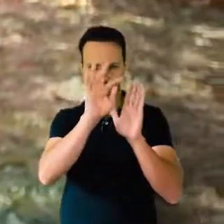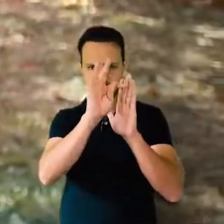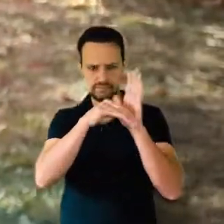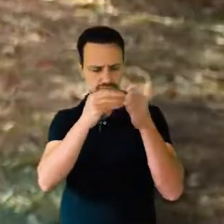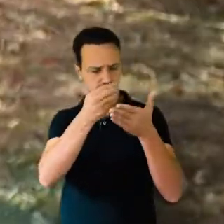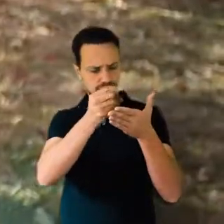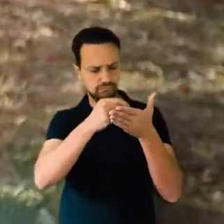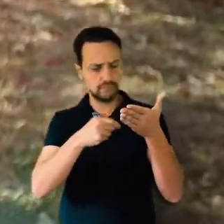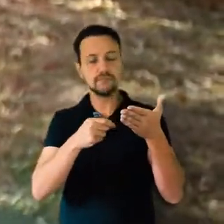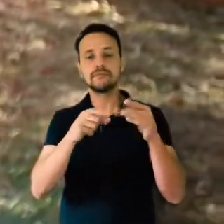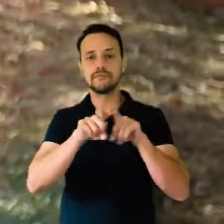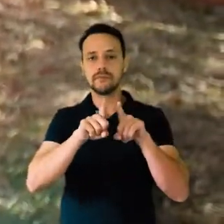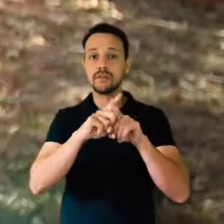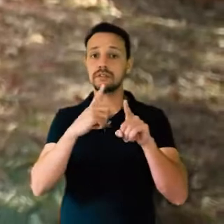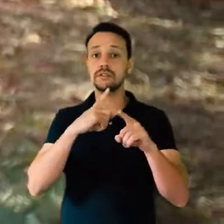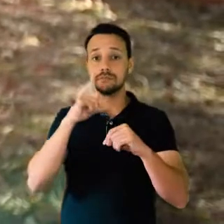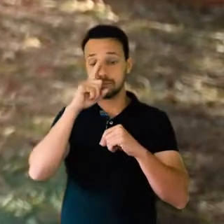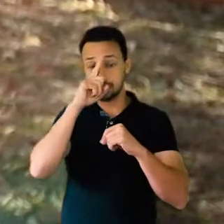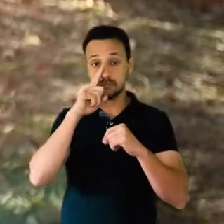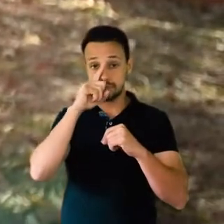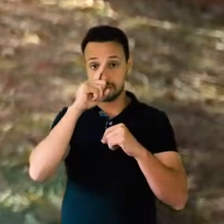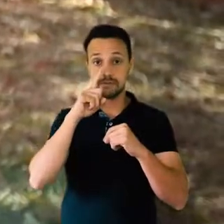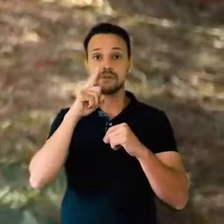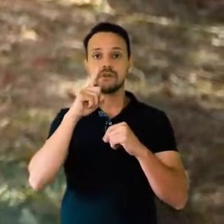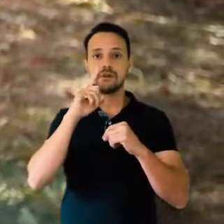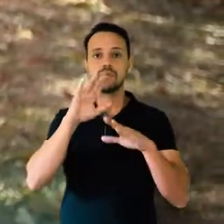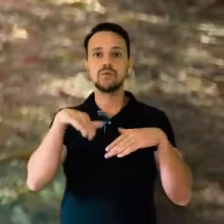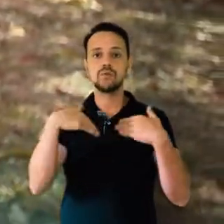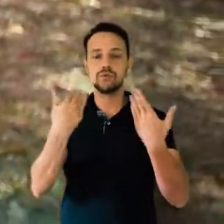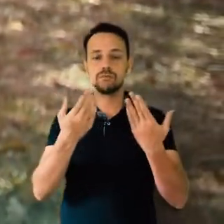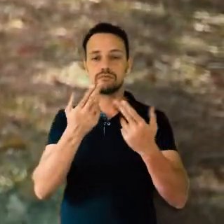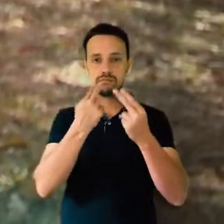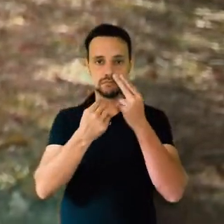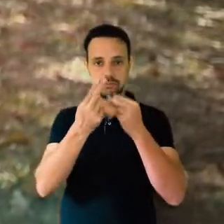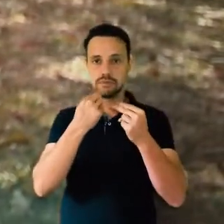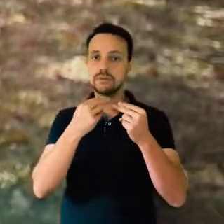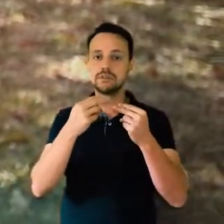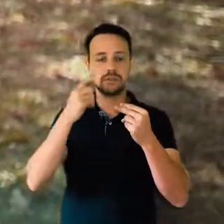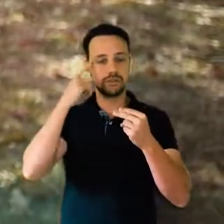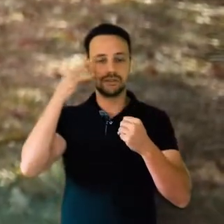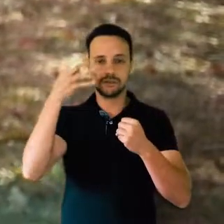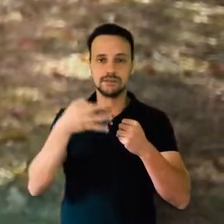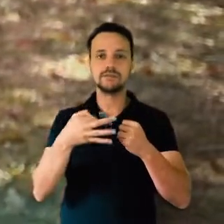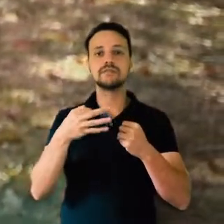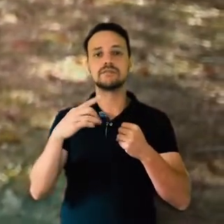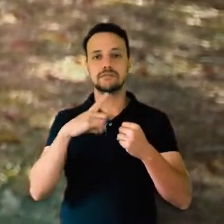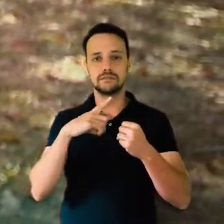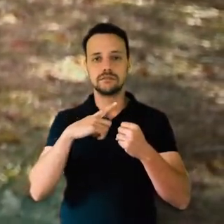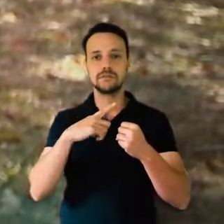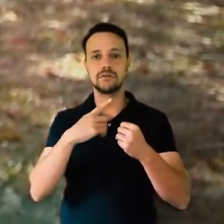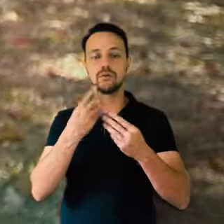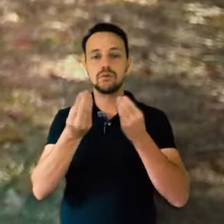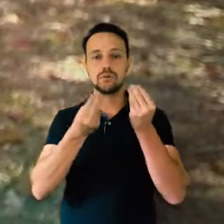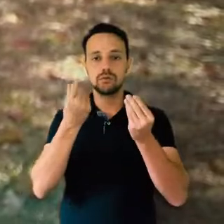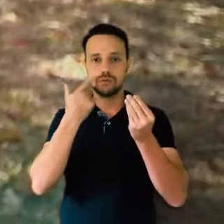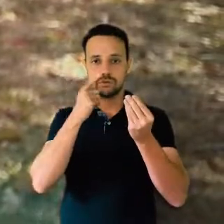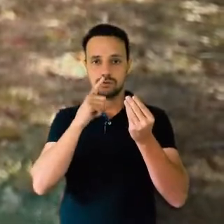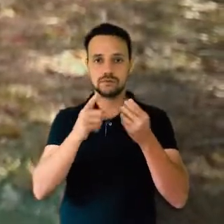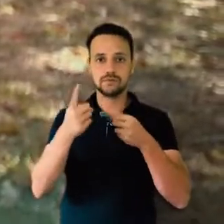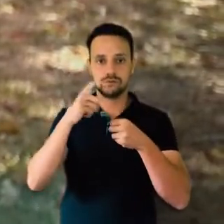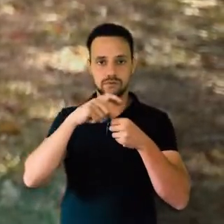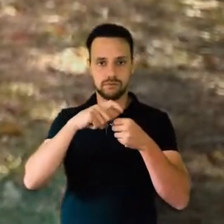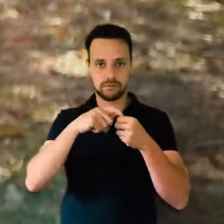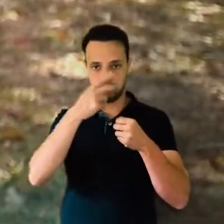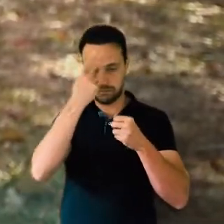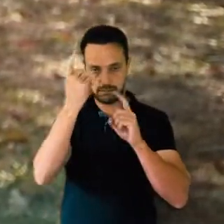risco maior ou menor em relação a estado nutricional, e isso com certeza vai comprometer a recuperação